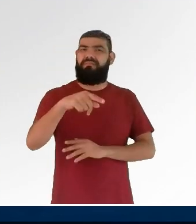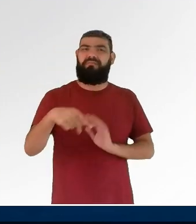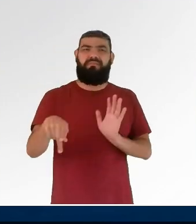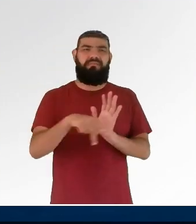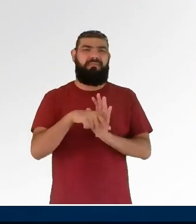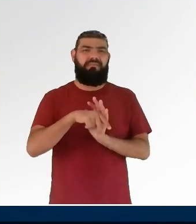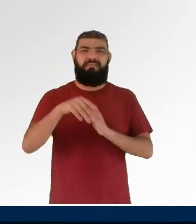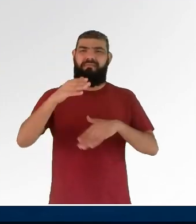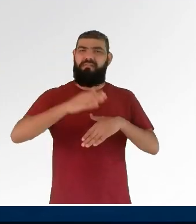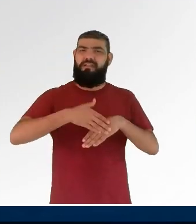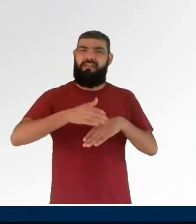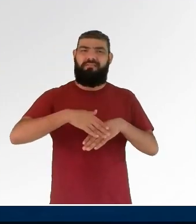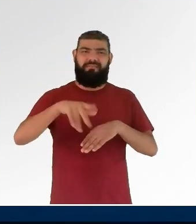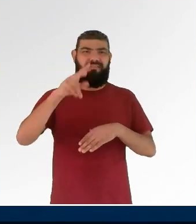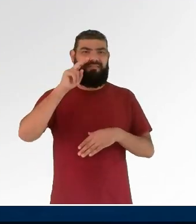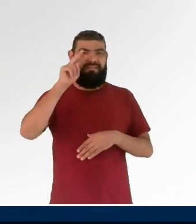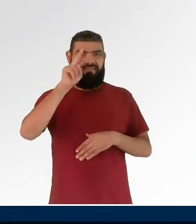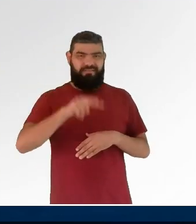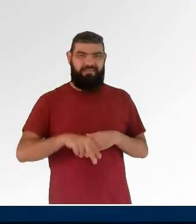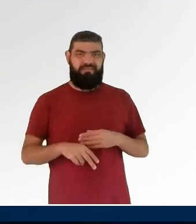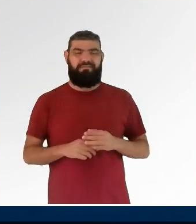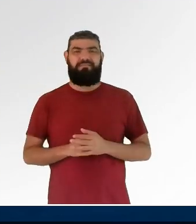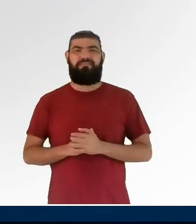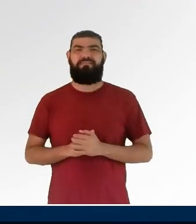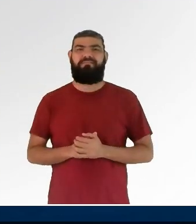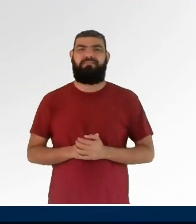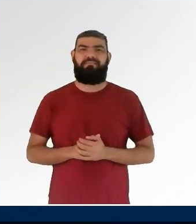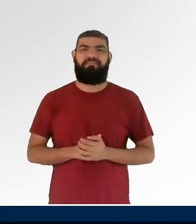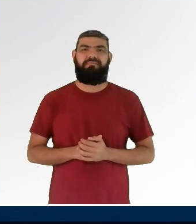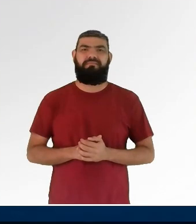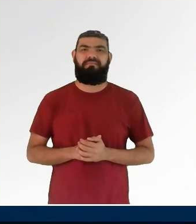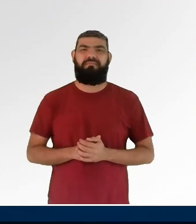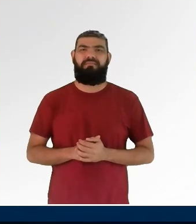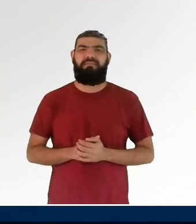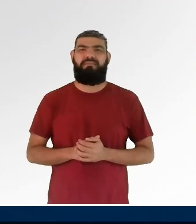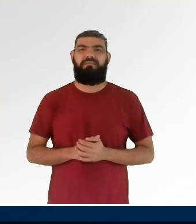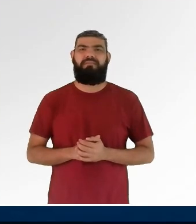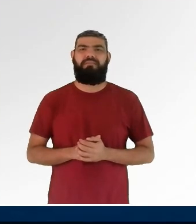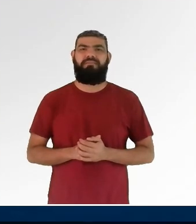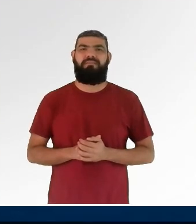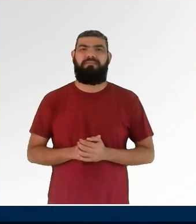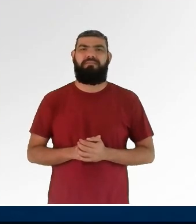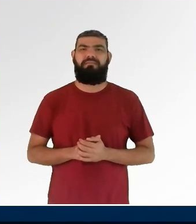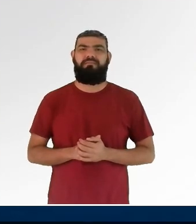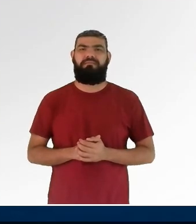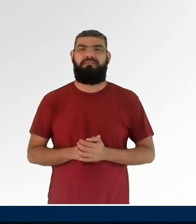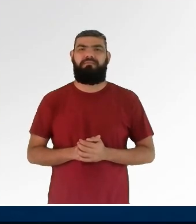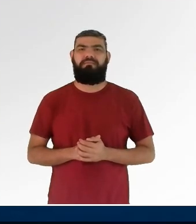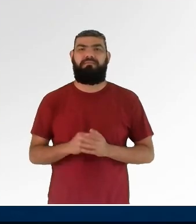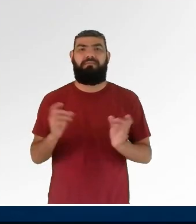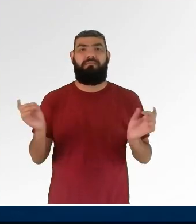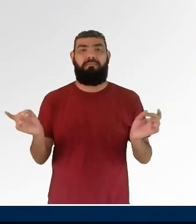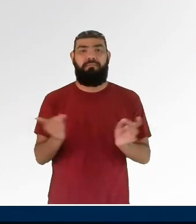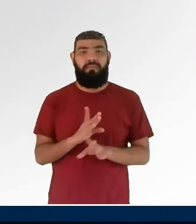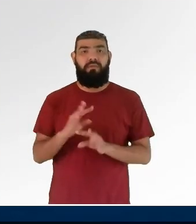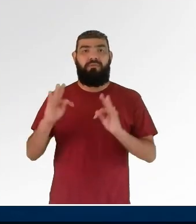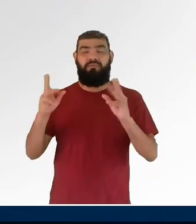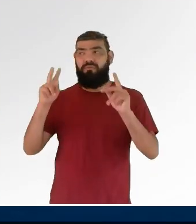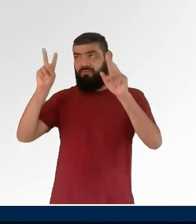parte da letra? Tem mais um trechinho, aí a gente conversa, tá bom? Vamos ver. Pronto, agora nós temos a